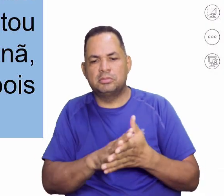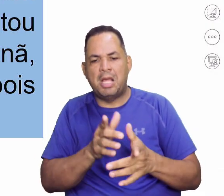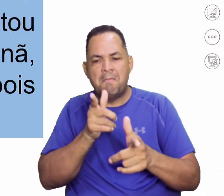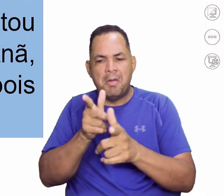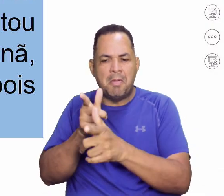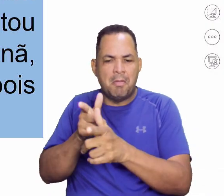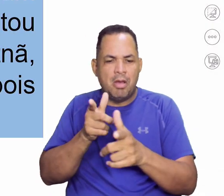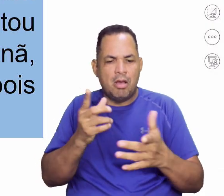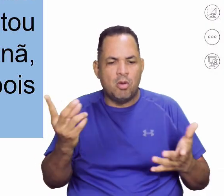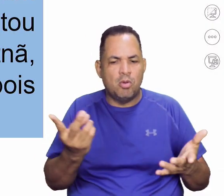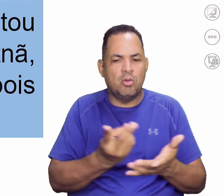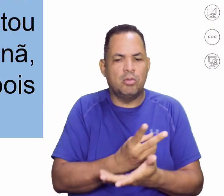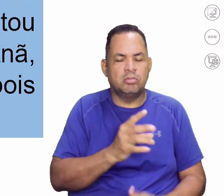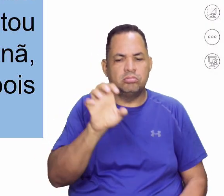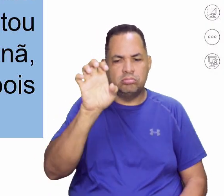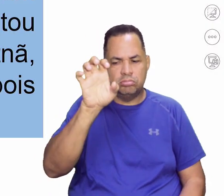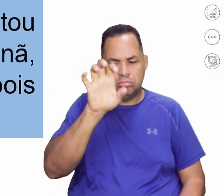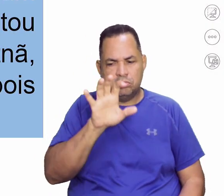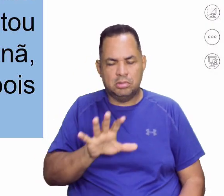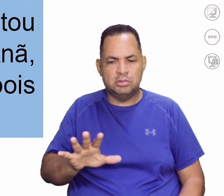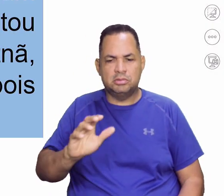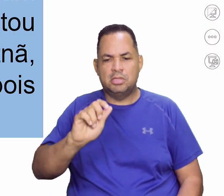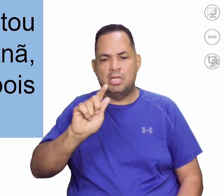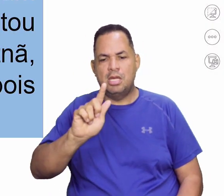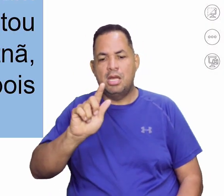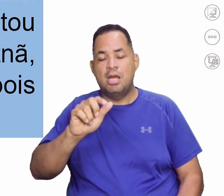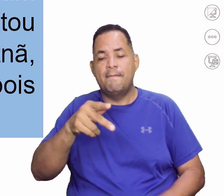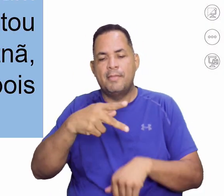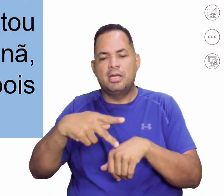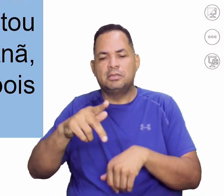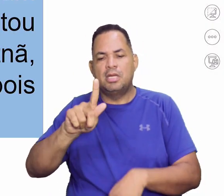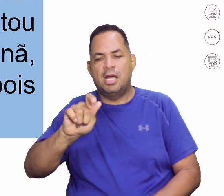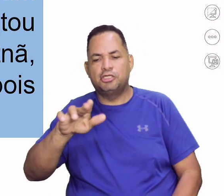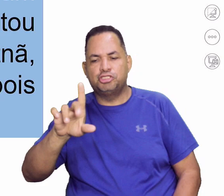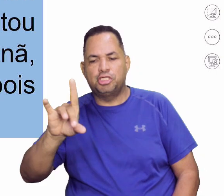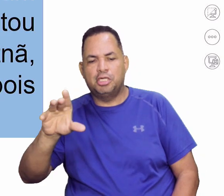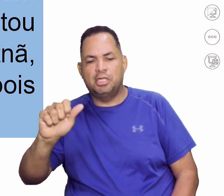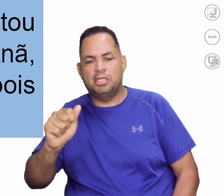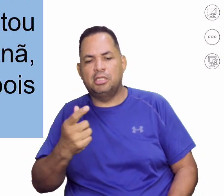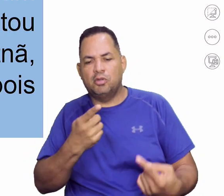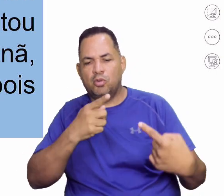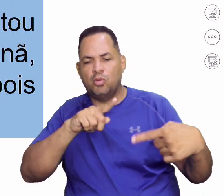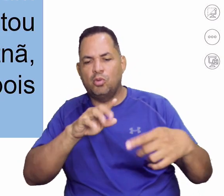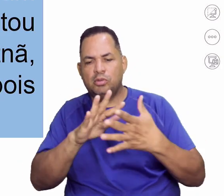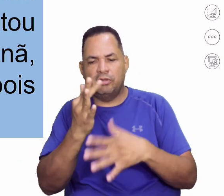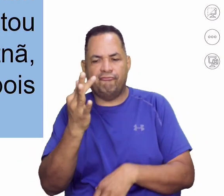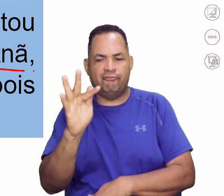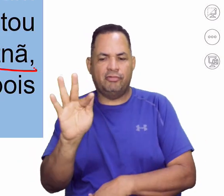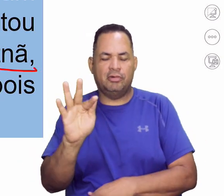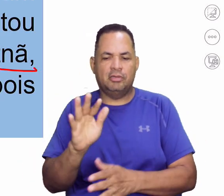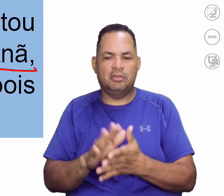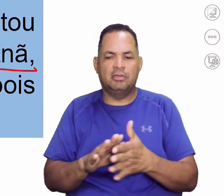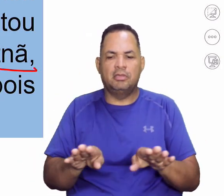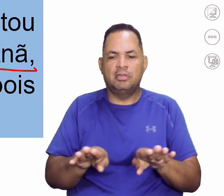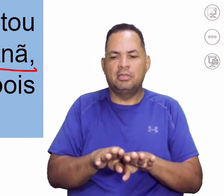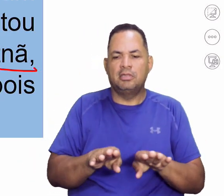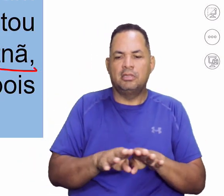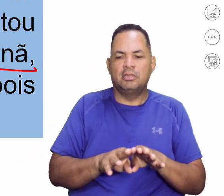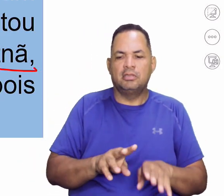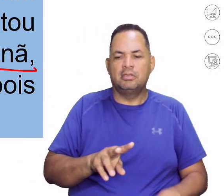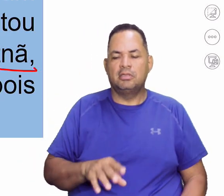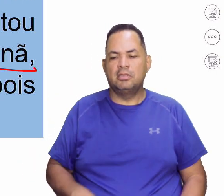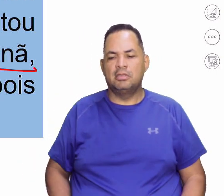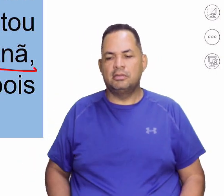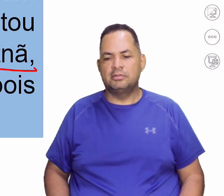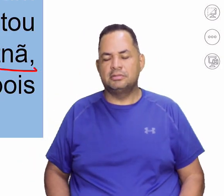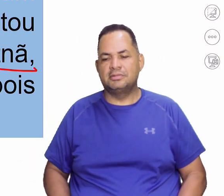armados ocorreram em regiões como a Argélia, que lutou contra o domínio francês, e no Vietnã, que nós